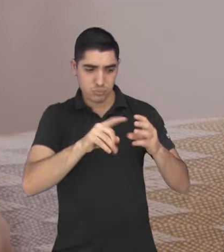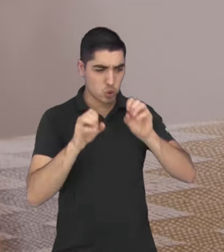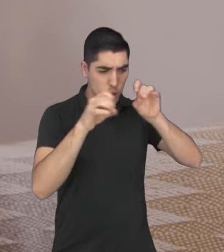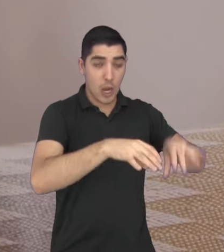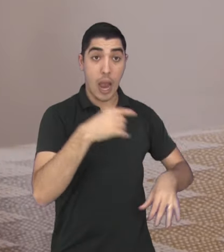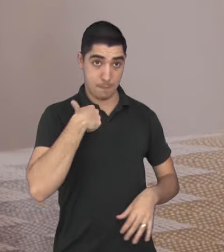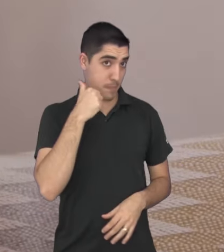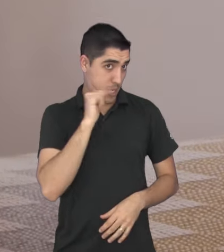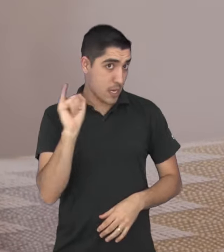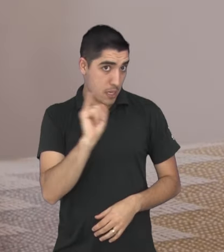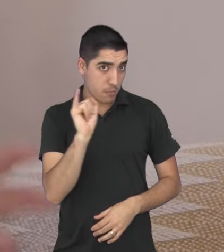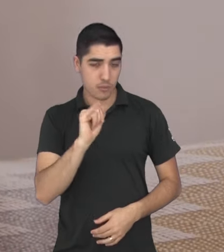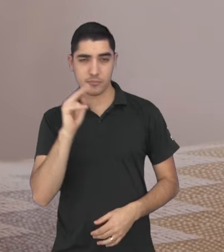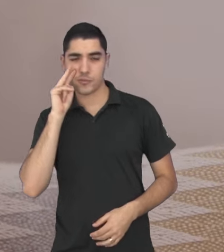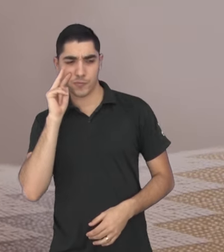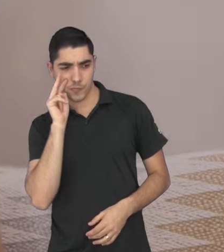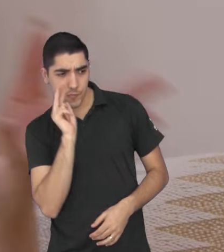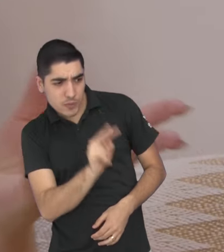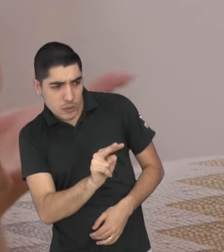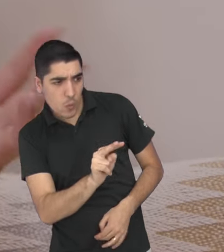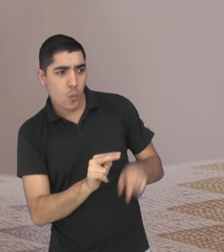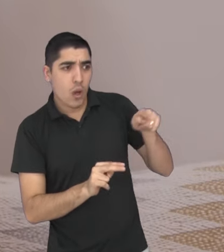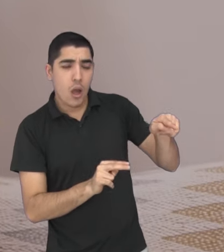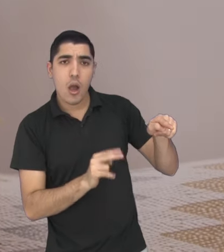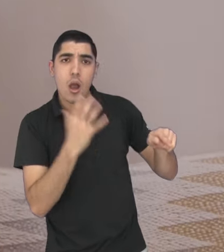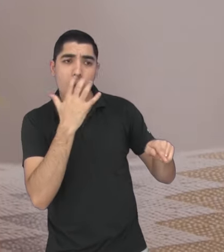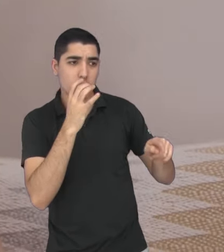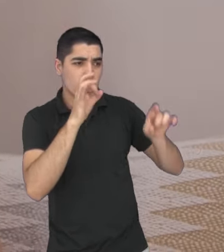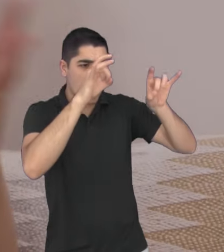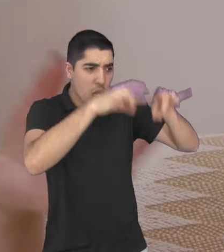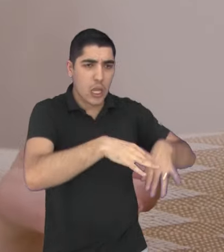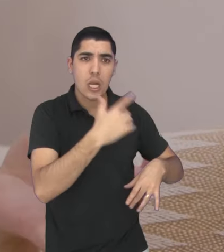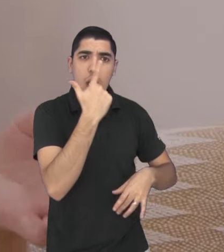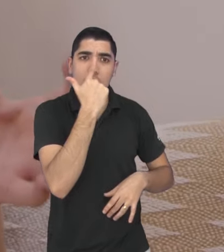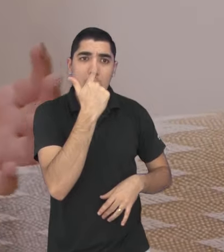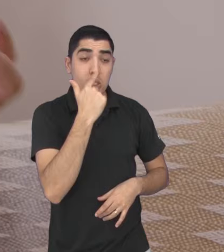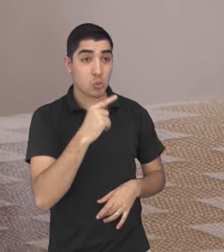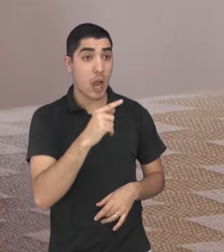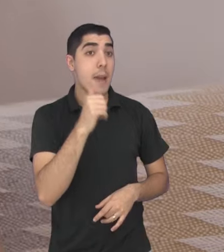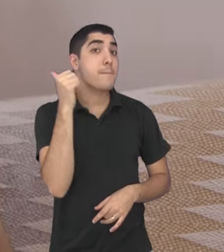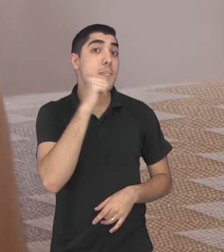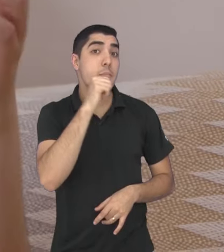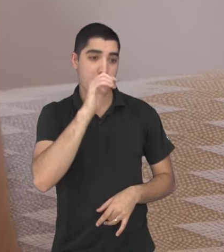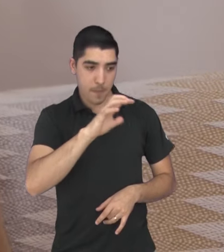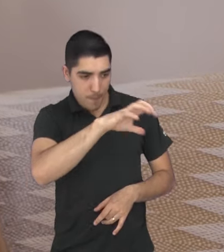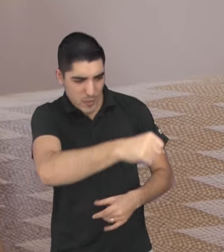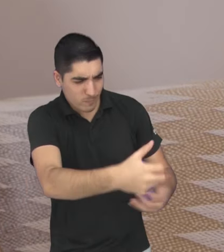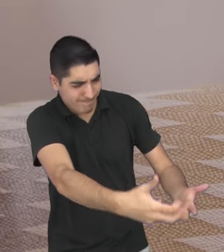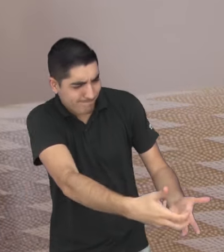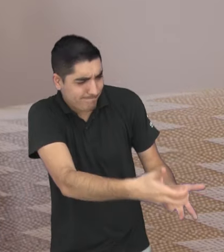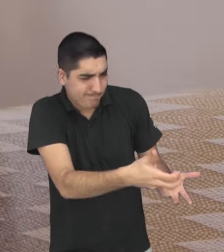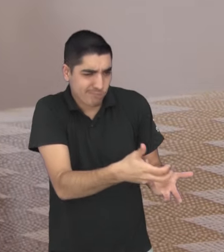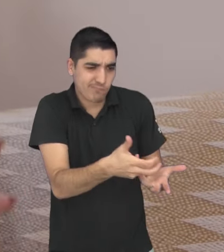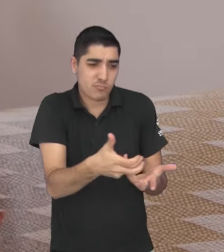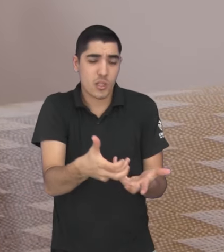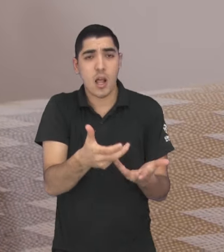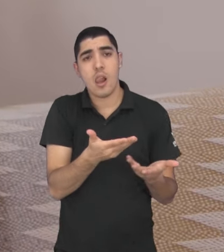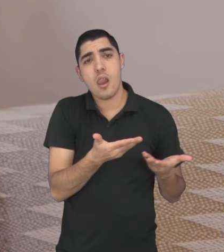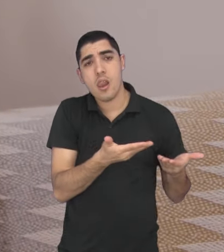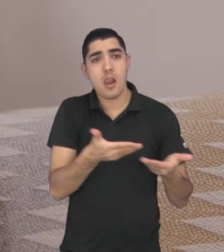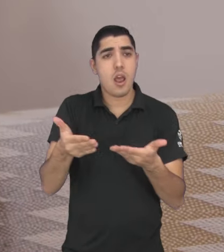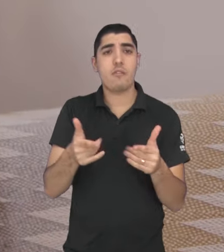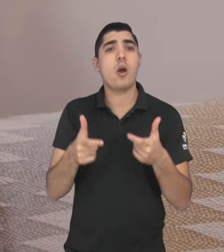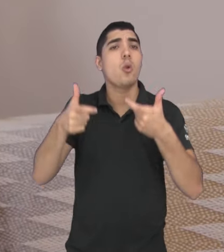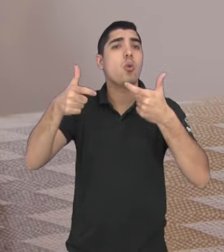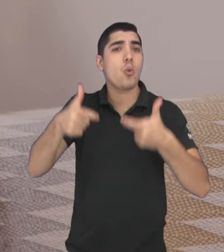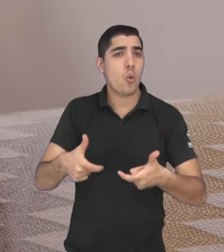viu as meninas que estavam levando eles, né, que tinham recolhido eles do lixo, e estavam levando eles para colocar no Xerox, que era